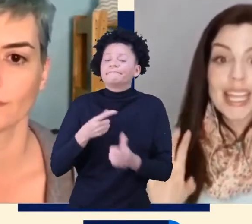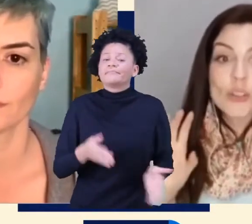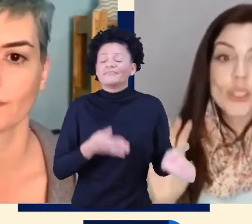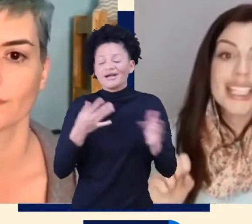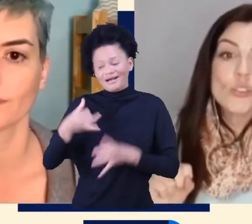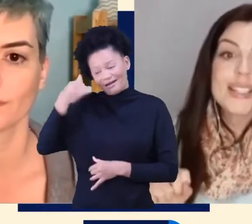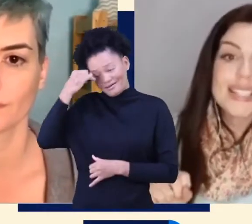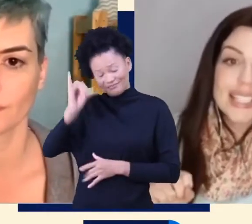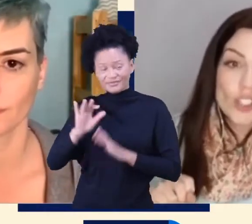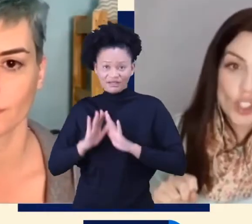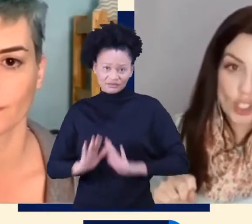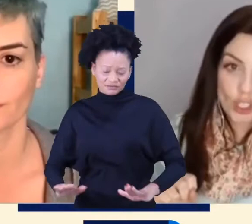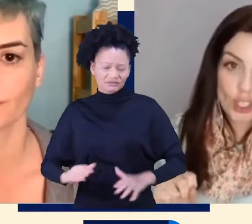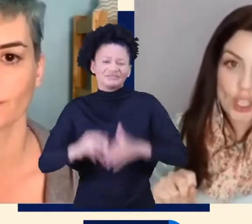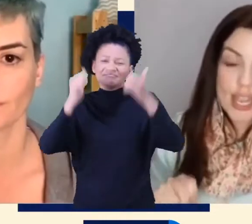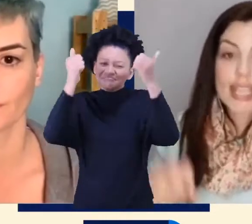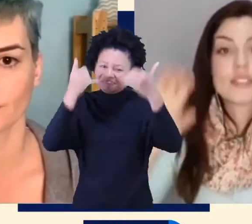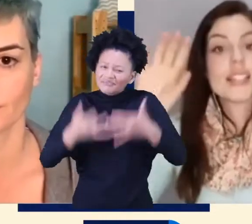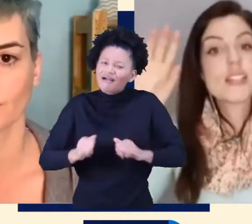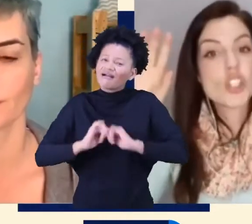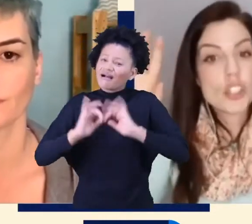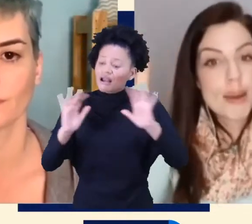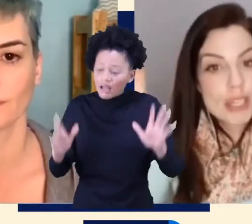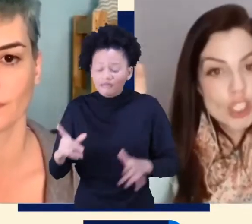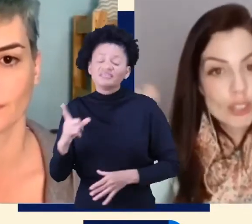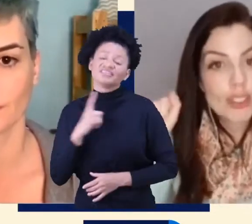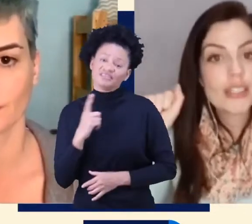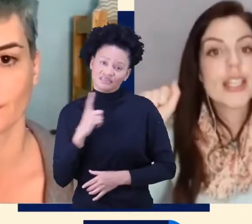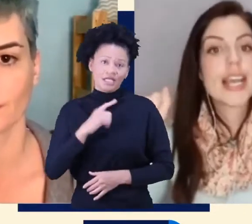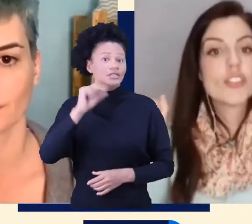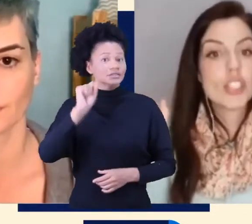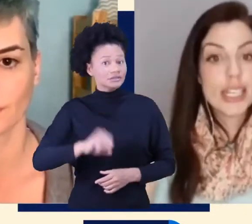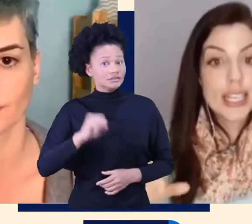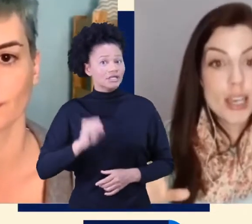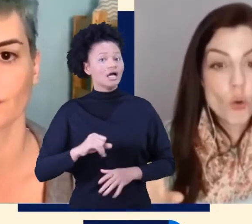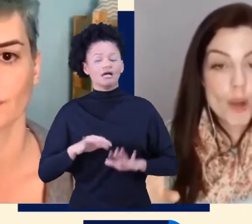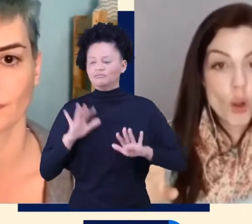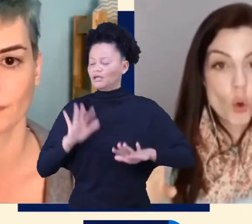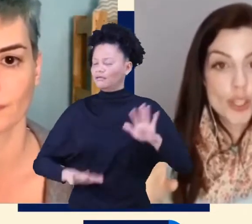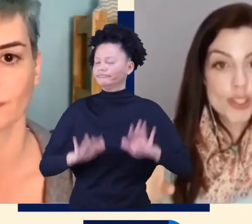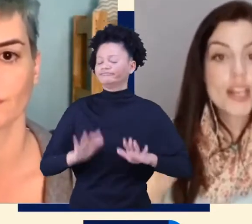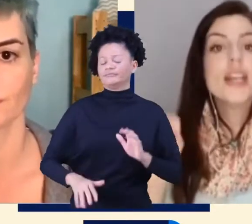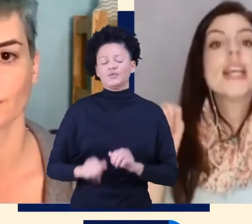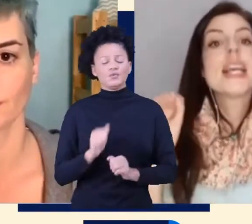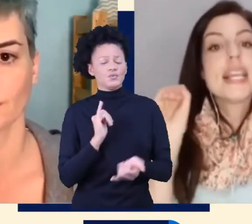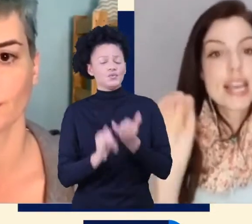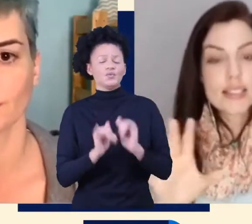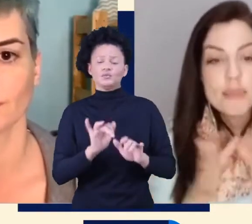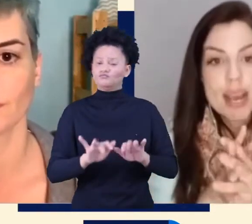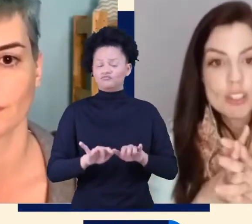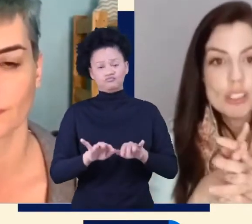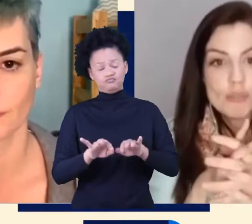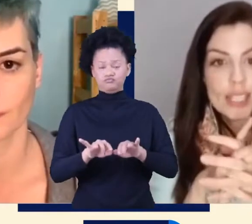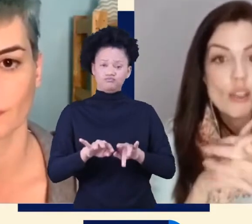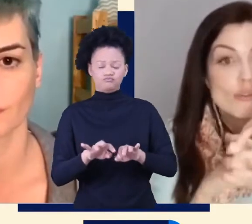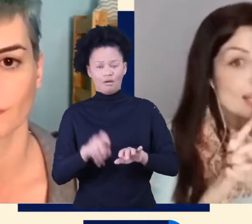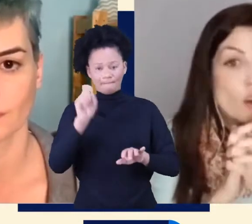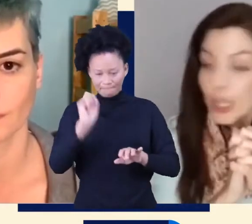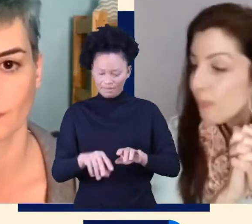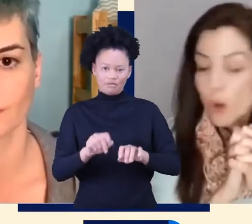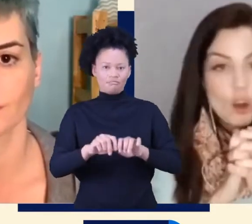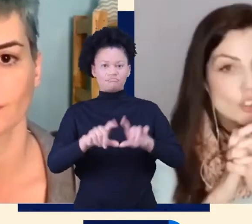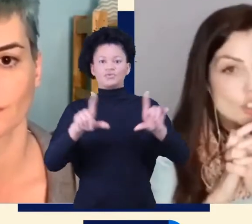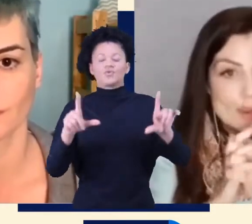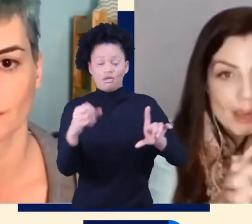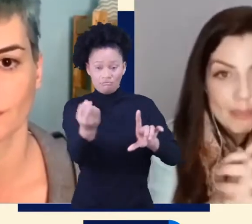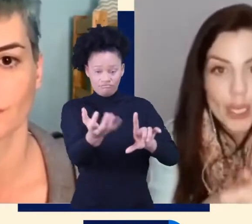bem claro que isso existe. E às vezes a gente está mexendo na internet, clica em alguma coisa e essas imagens vêm. Então fala,